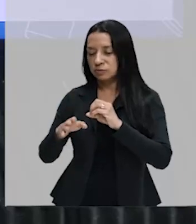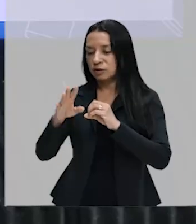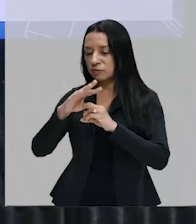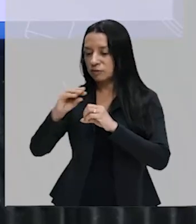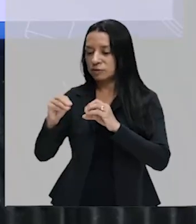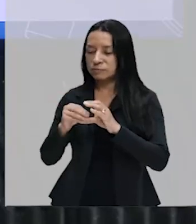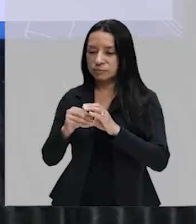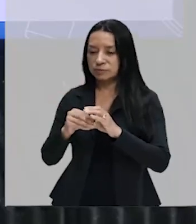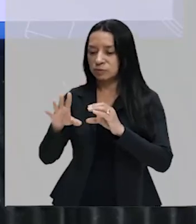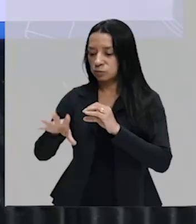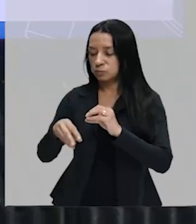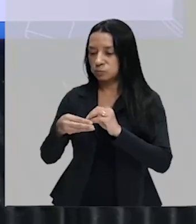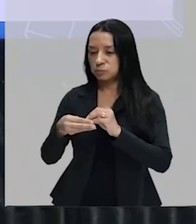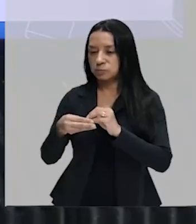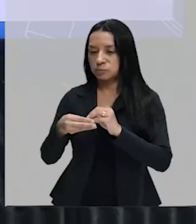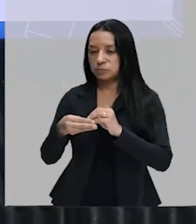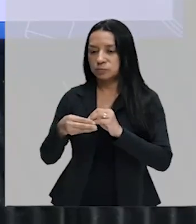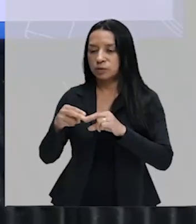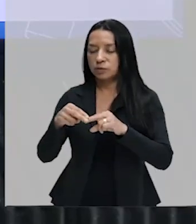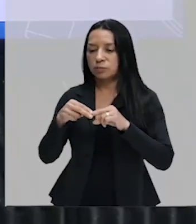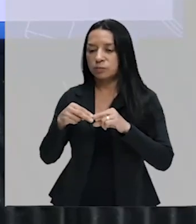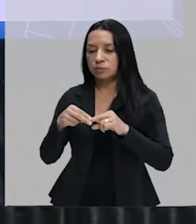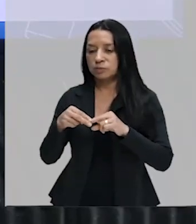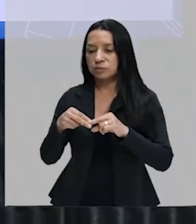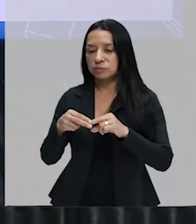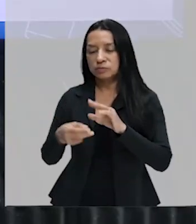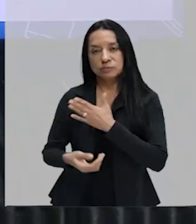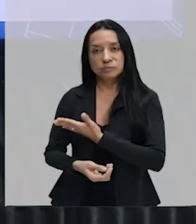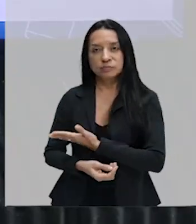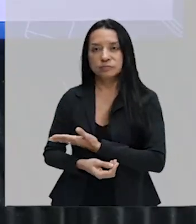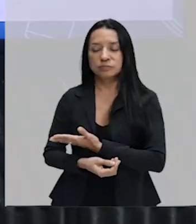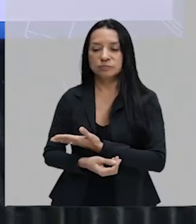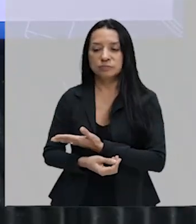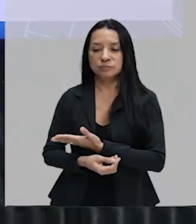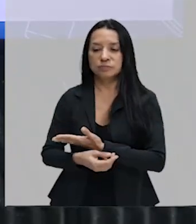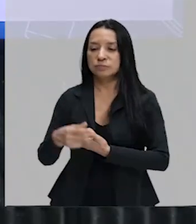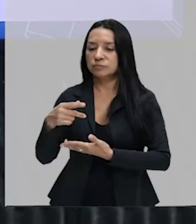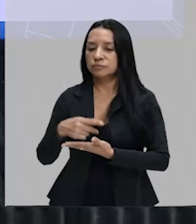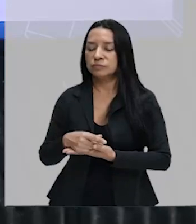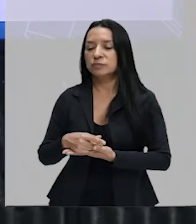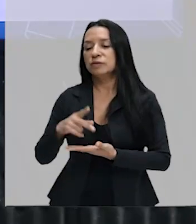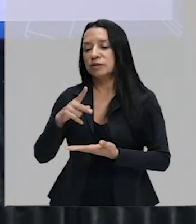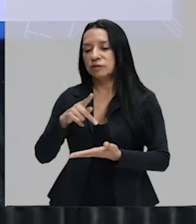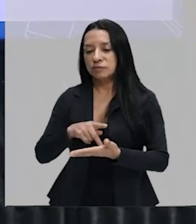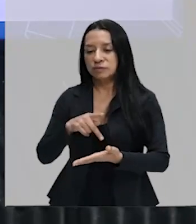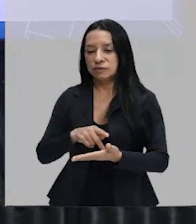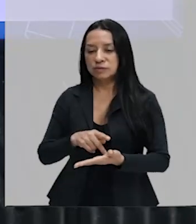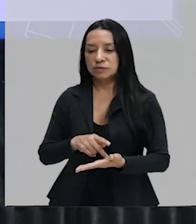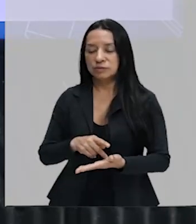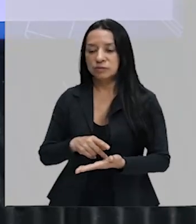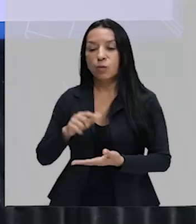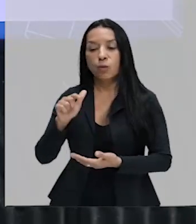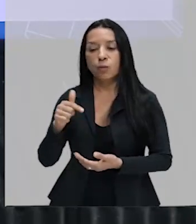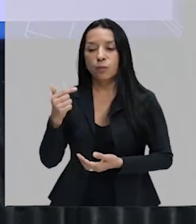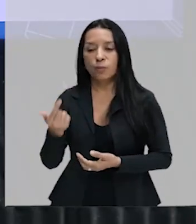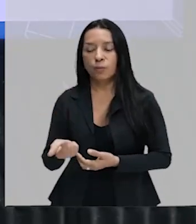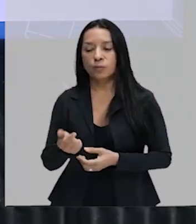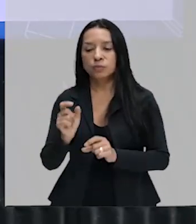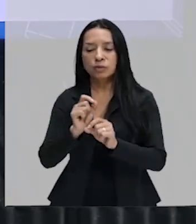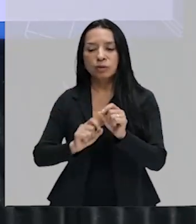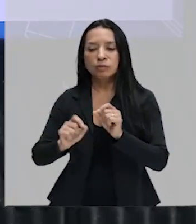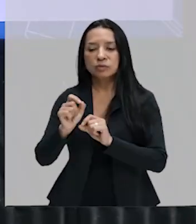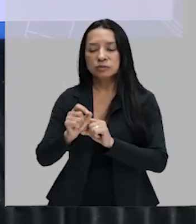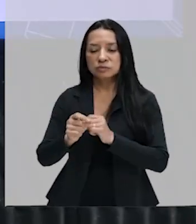dele, tá? Então, por esse motivo, para este caso aqui, é verdade. Temos mais uma. Olha o que está sendo